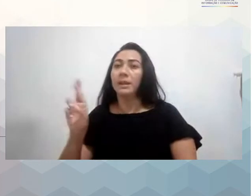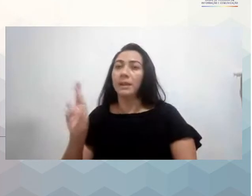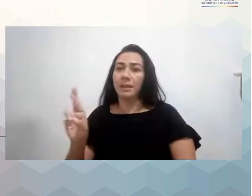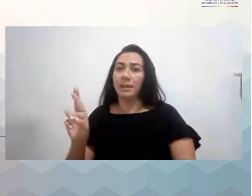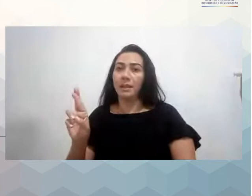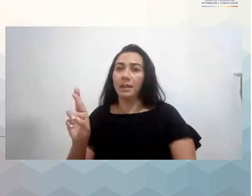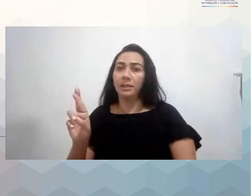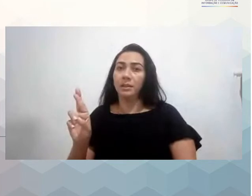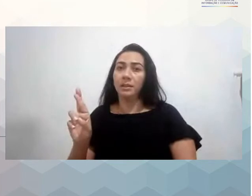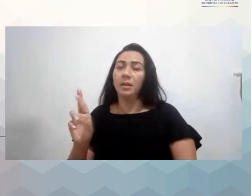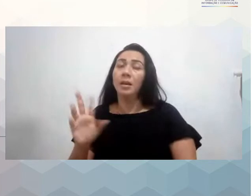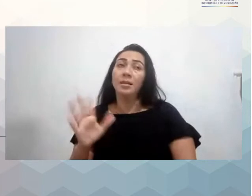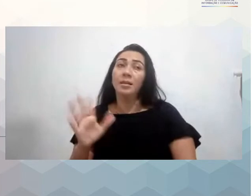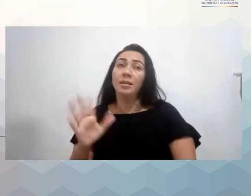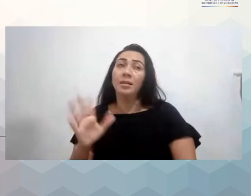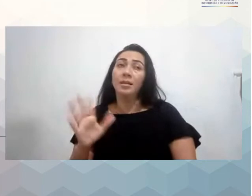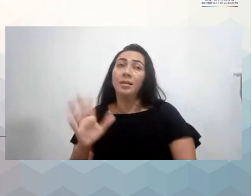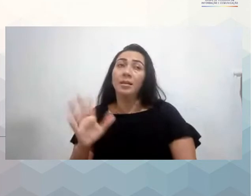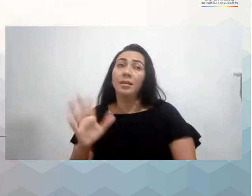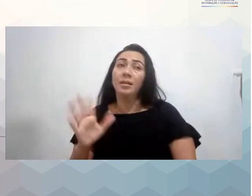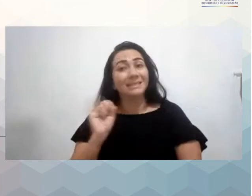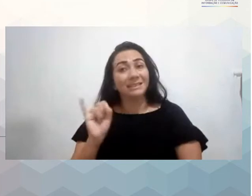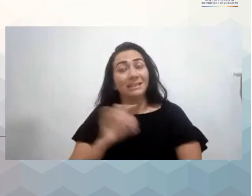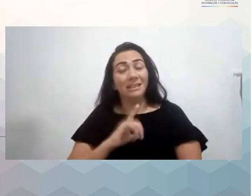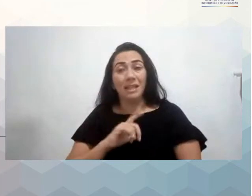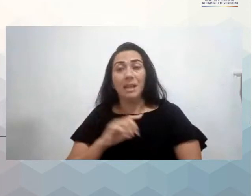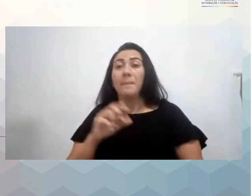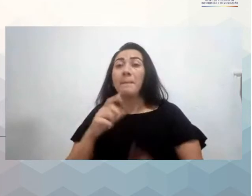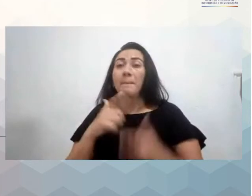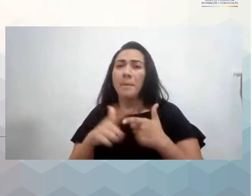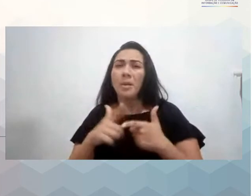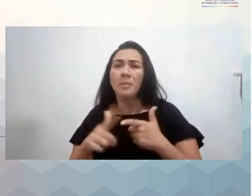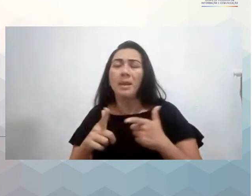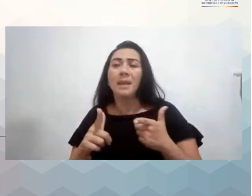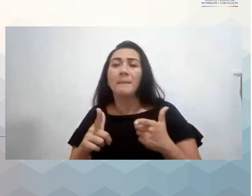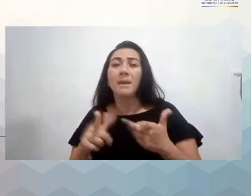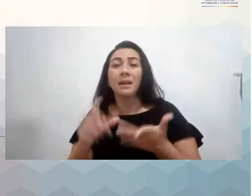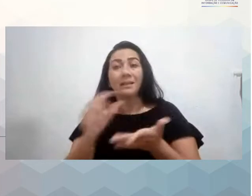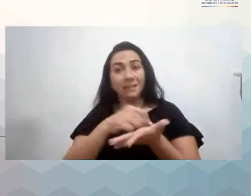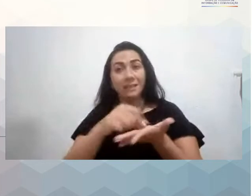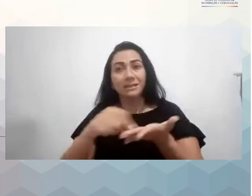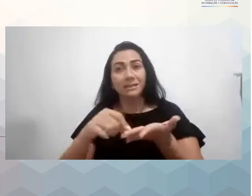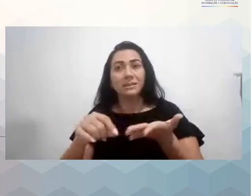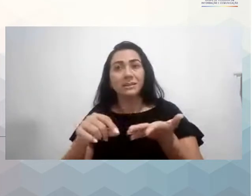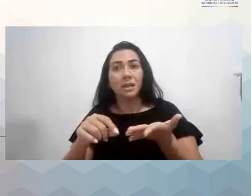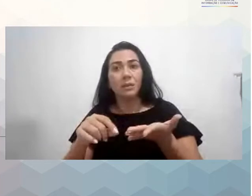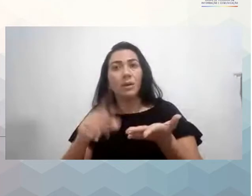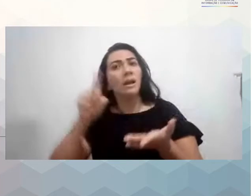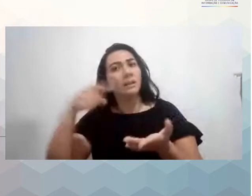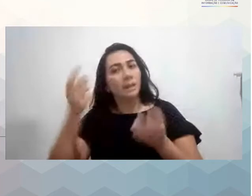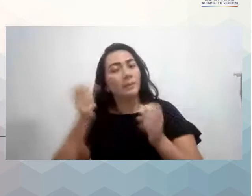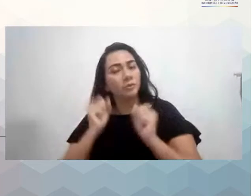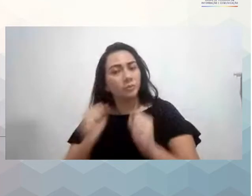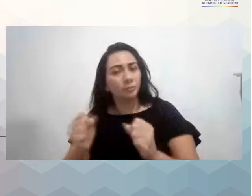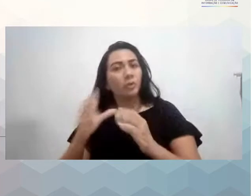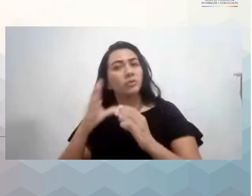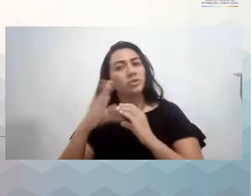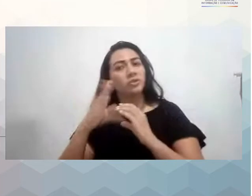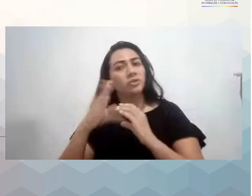que automaticamente a nossa secretária Guilhermina irá providenciar. Quanto a essa questão